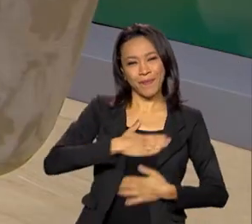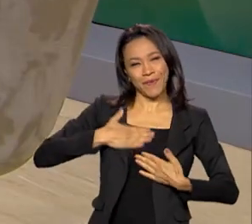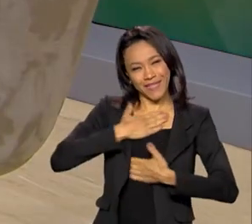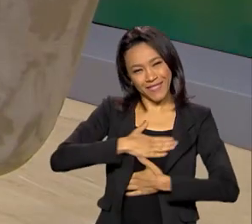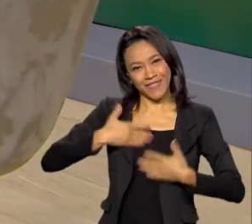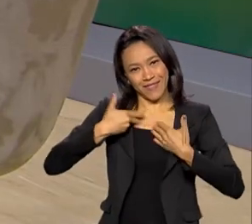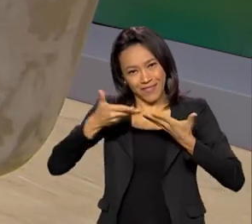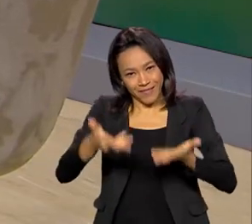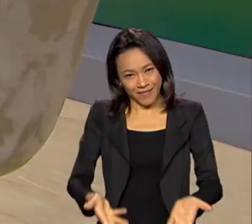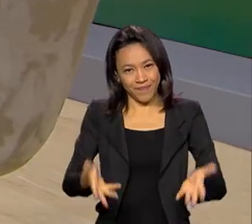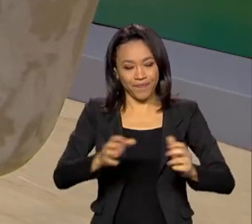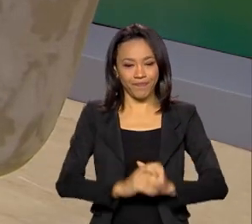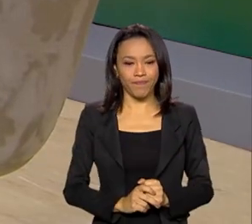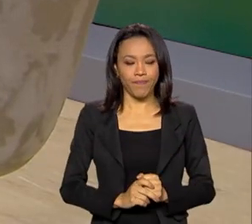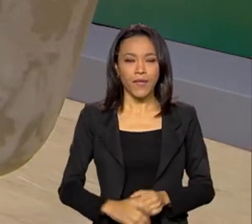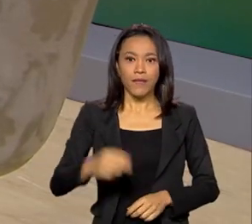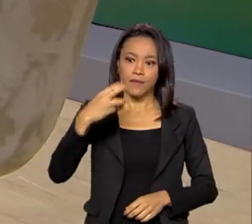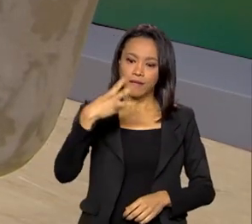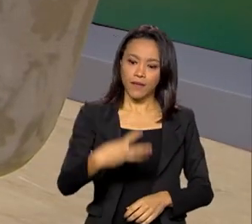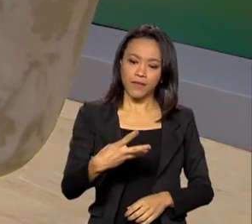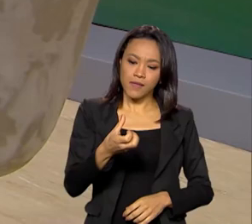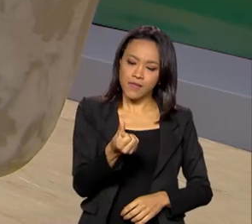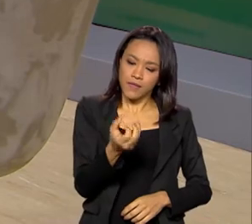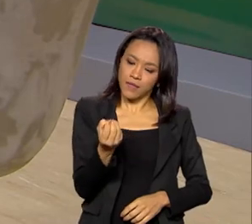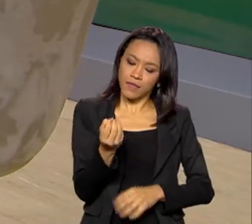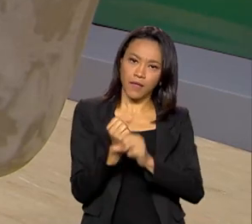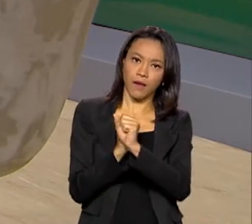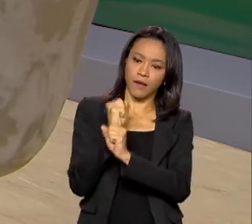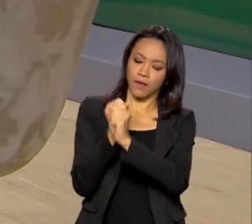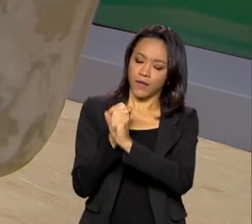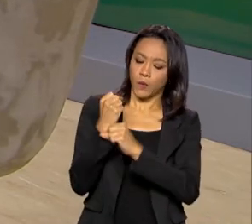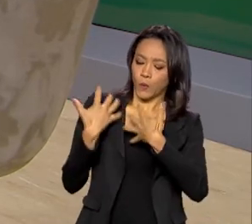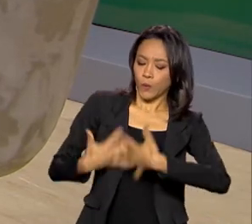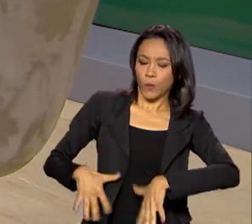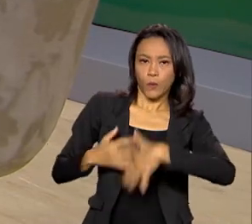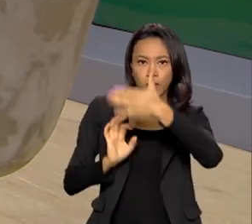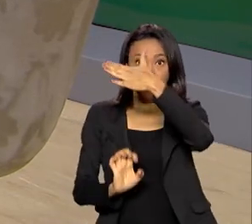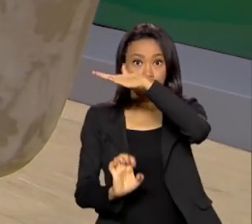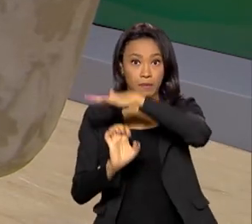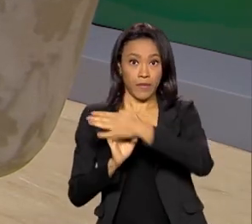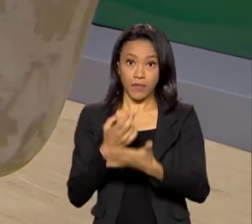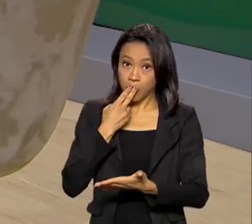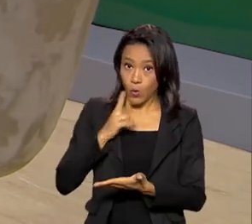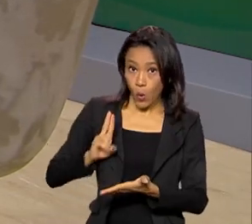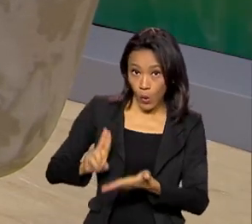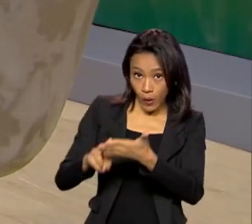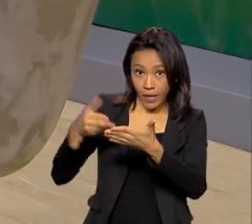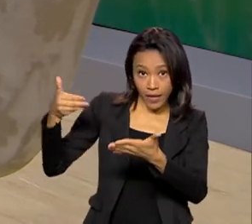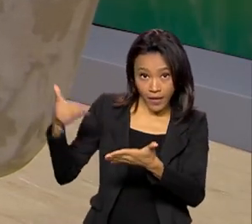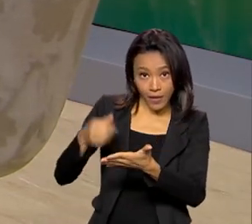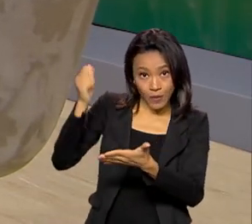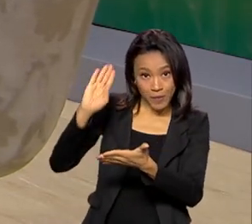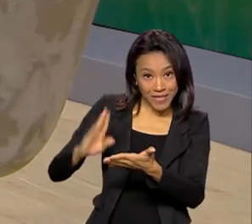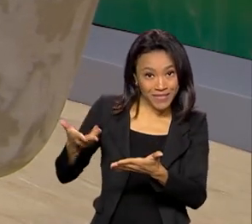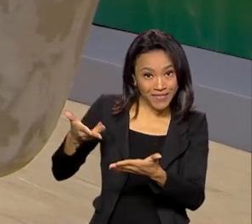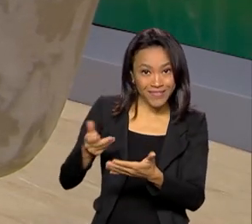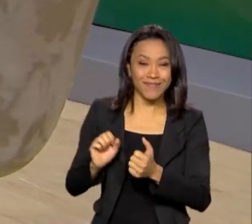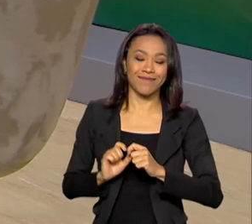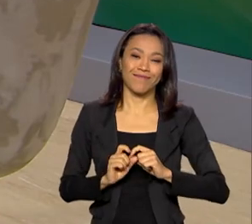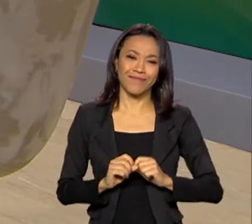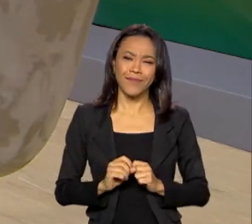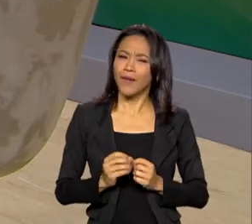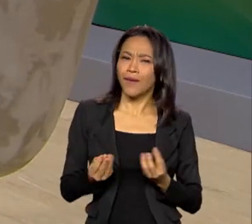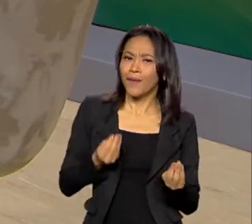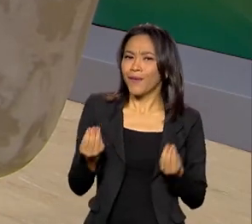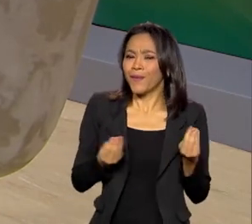aqui. 360 anos dos Correios, da empresa brasileira de Correios Telégrafos.